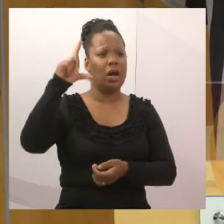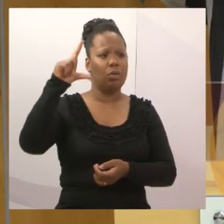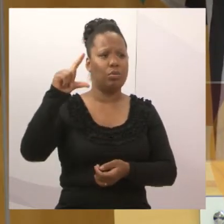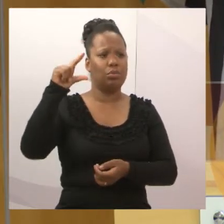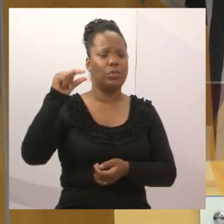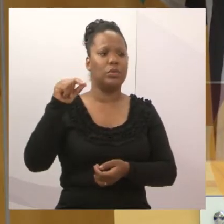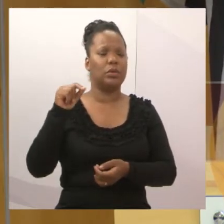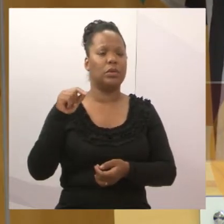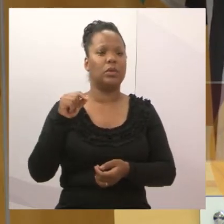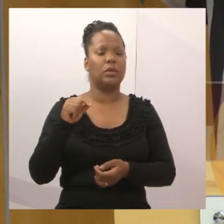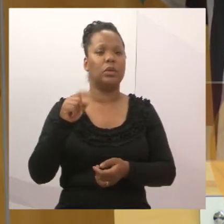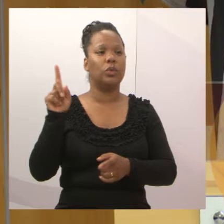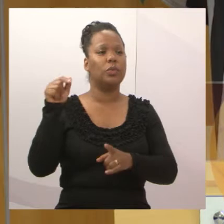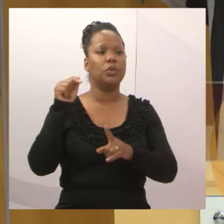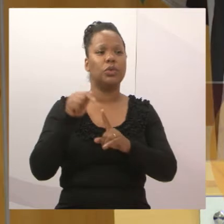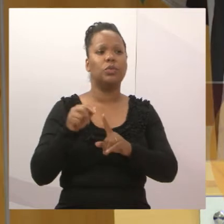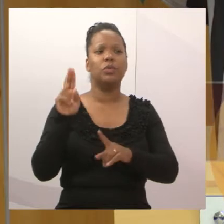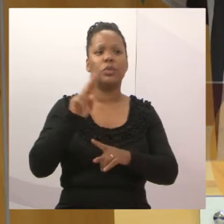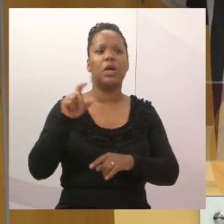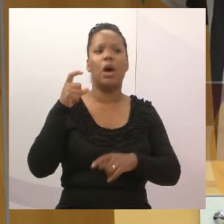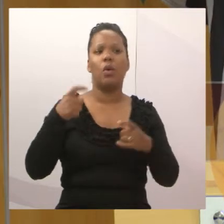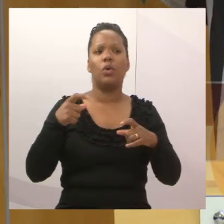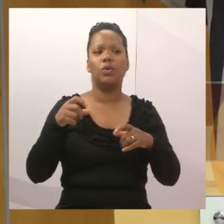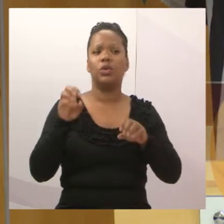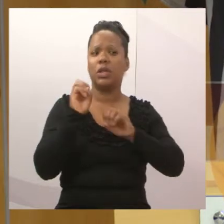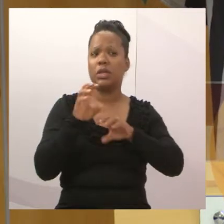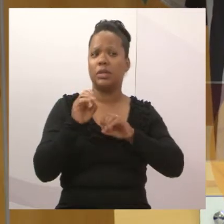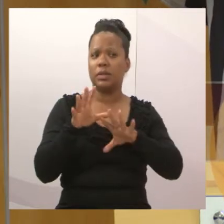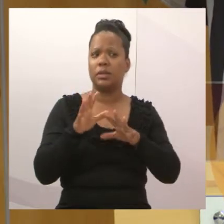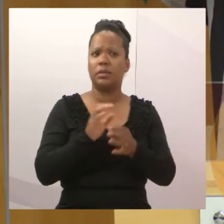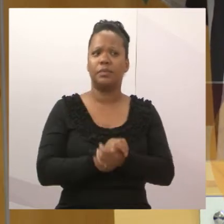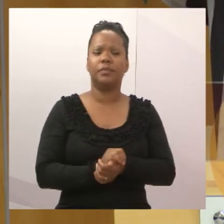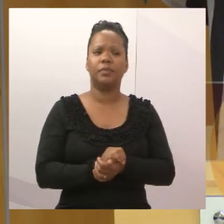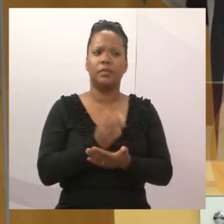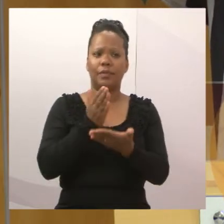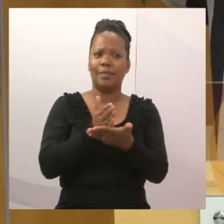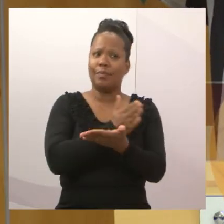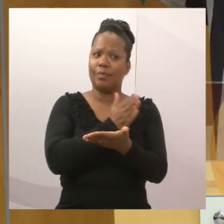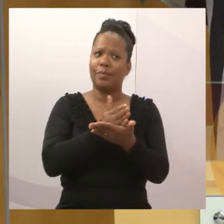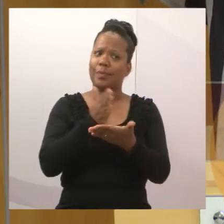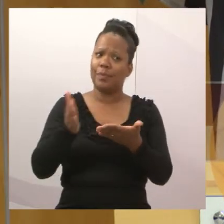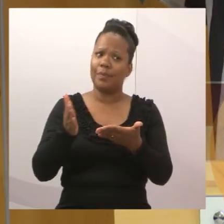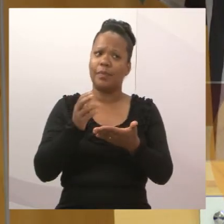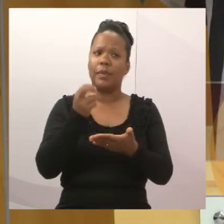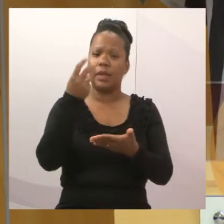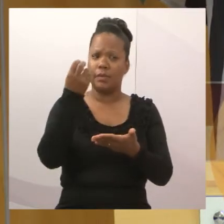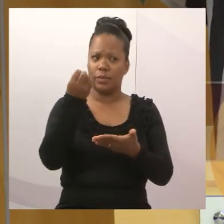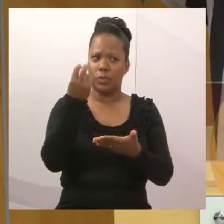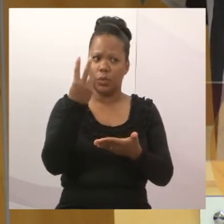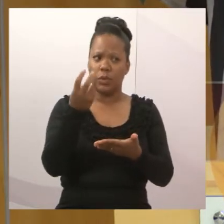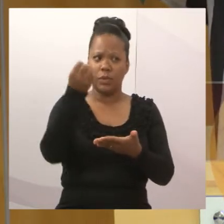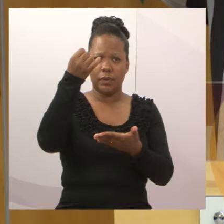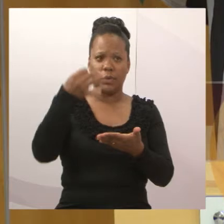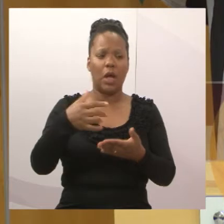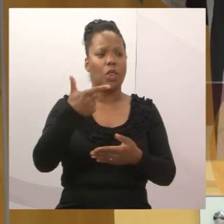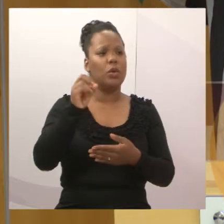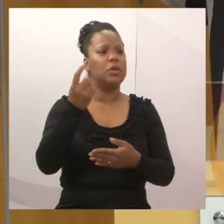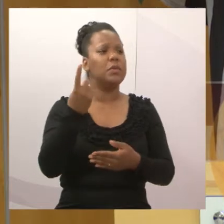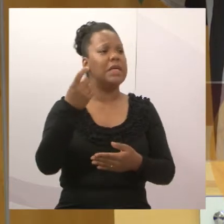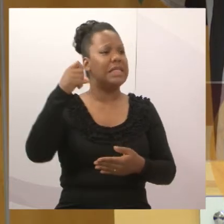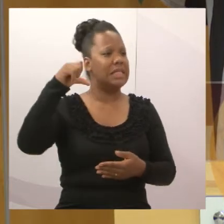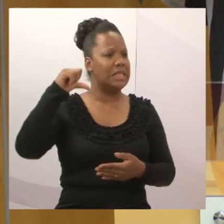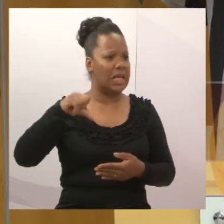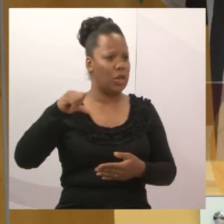da educação. Na verdade, vamos separar aí em duas partes. Em 2019,